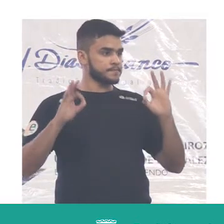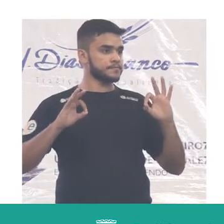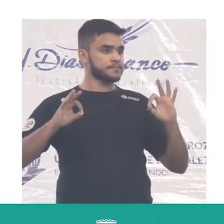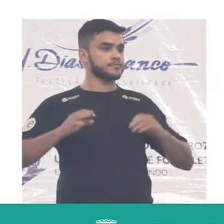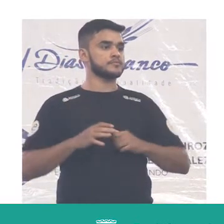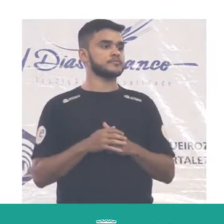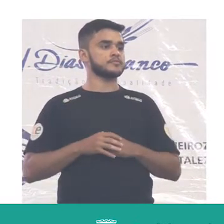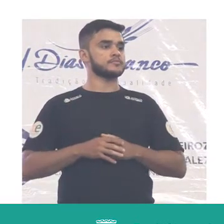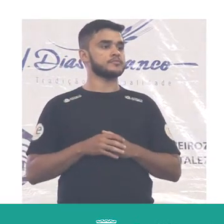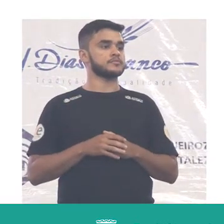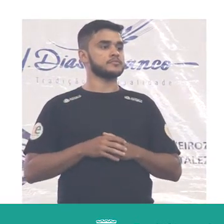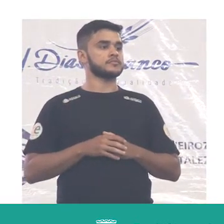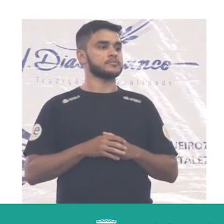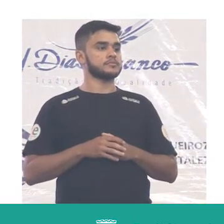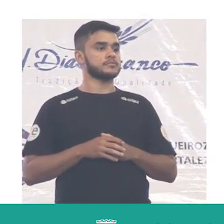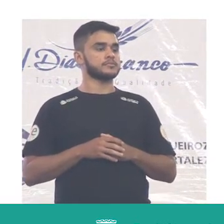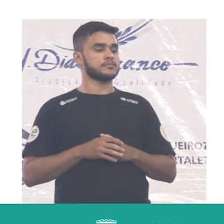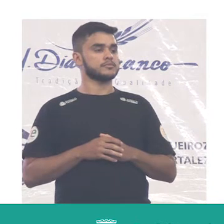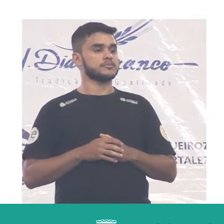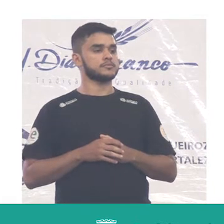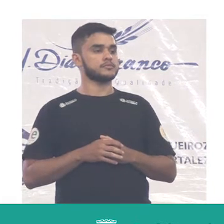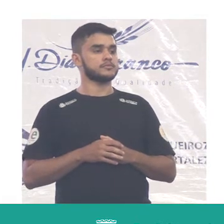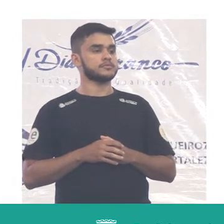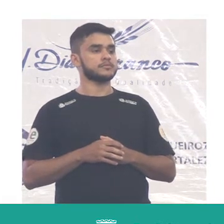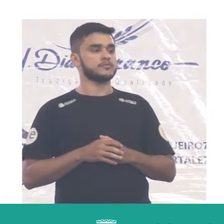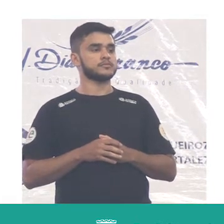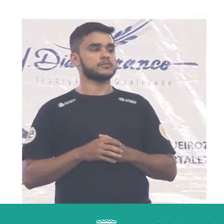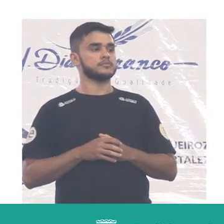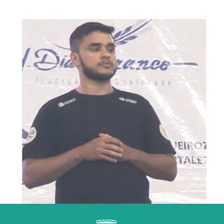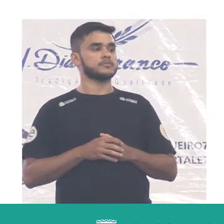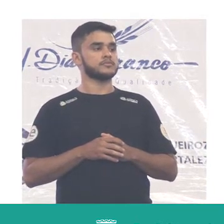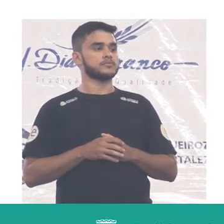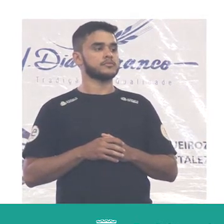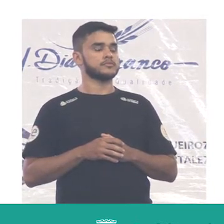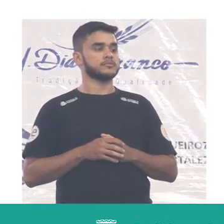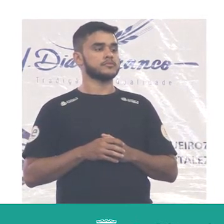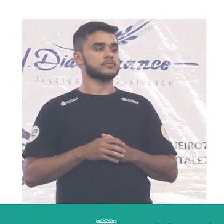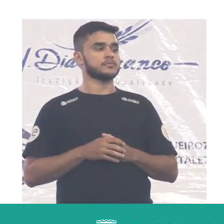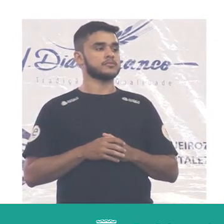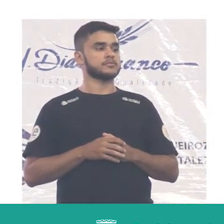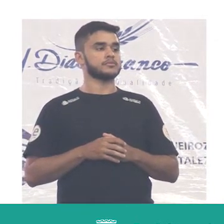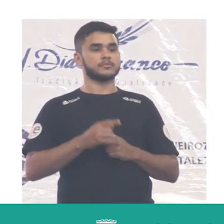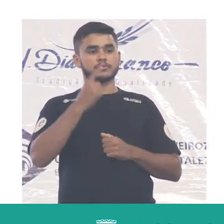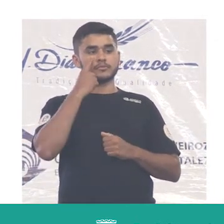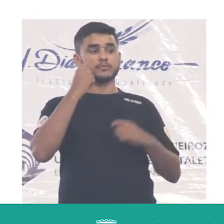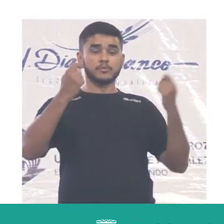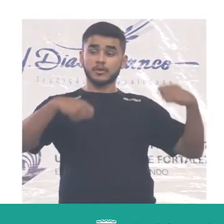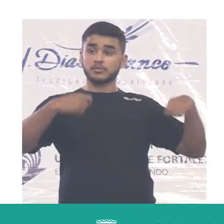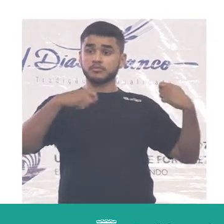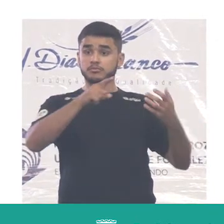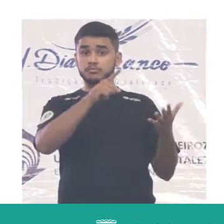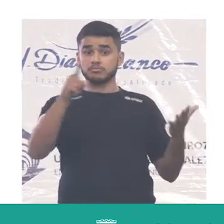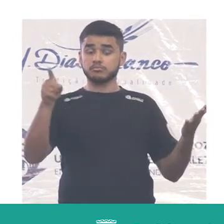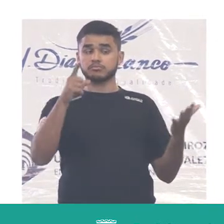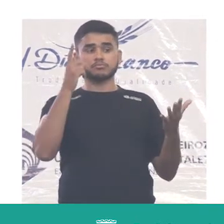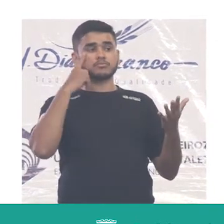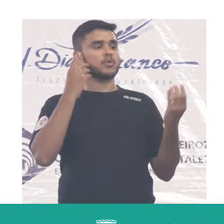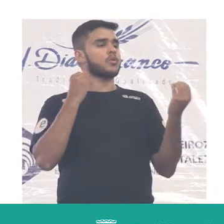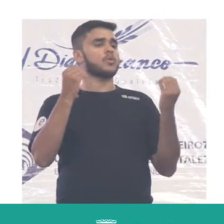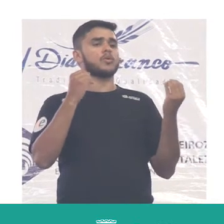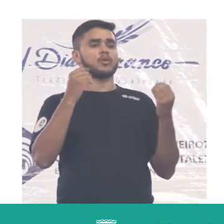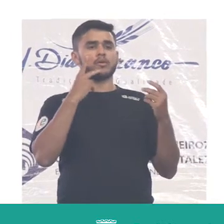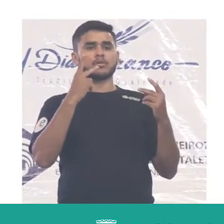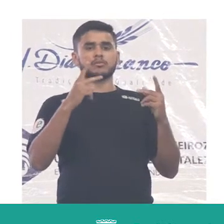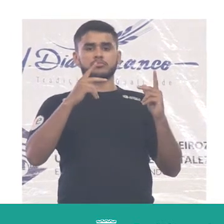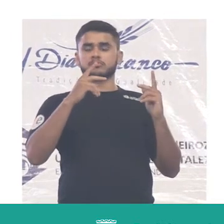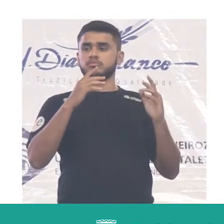figura. E ele falou mais. Se fosse preciso acabar de encher esse